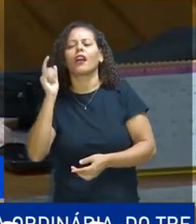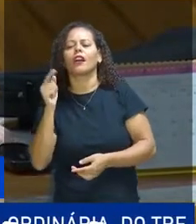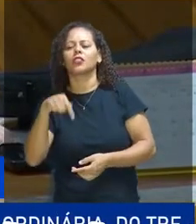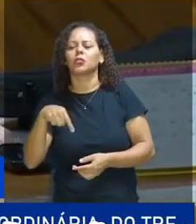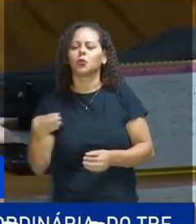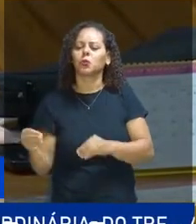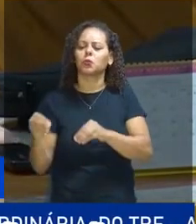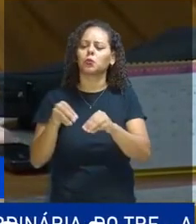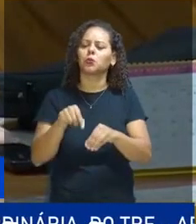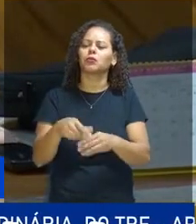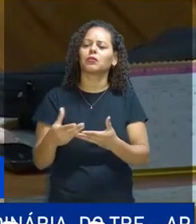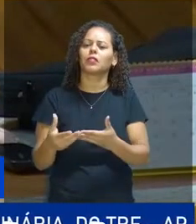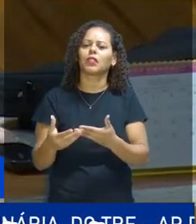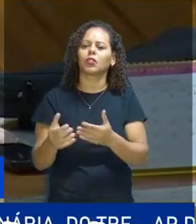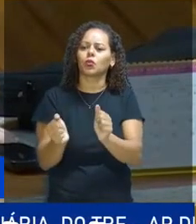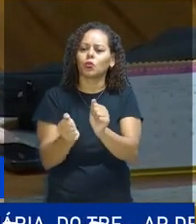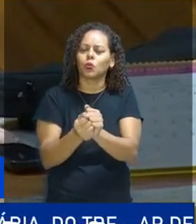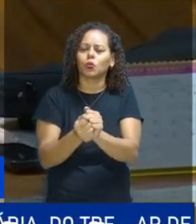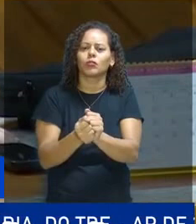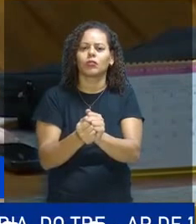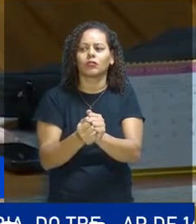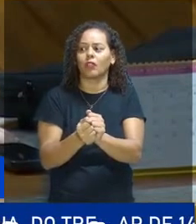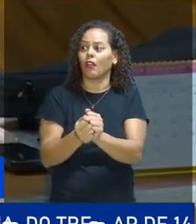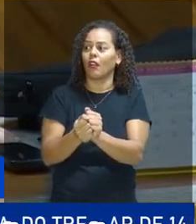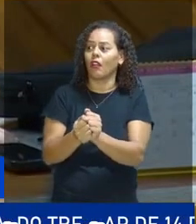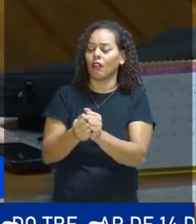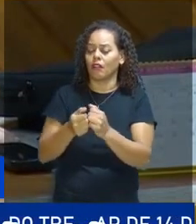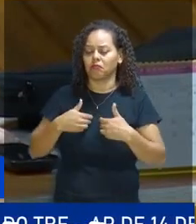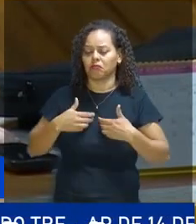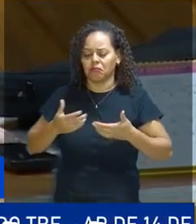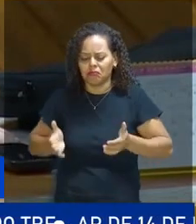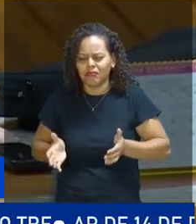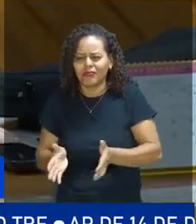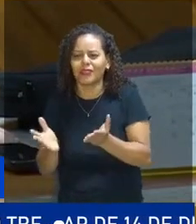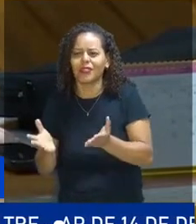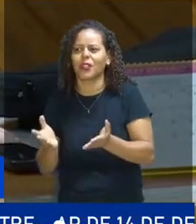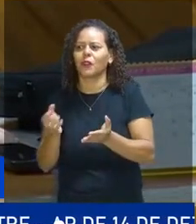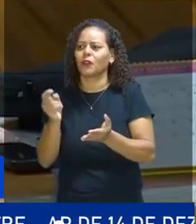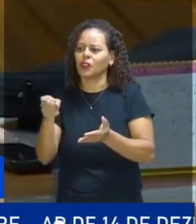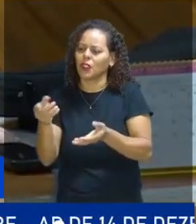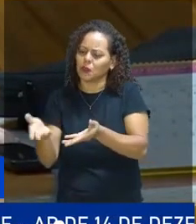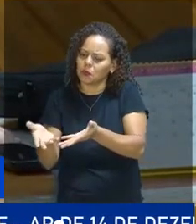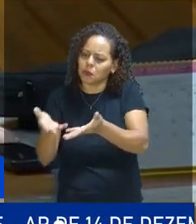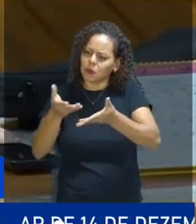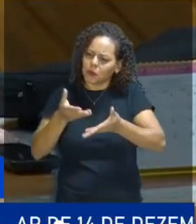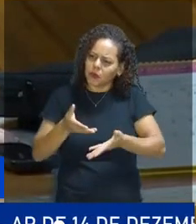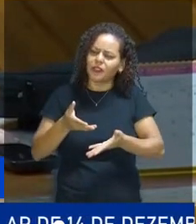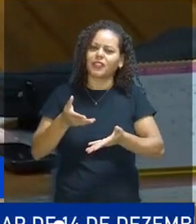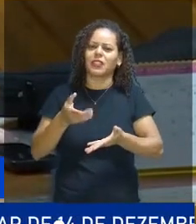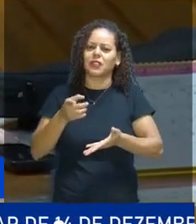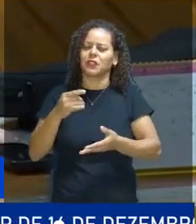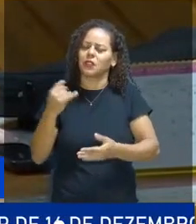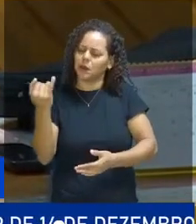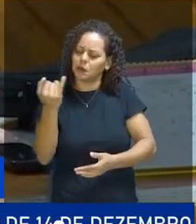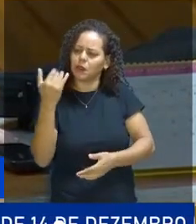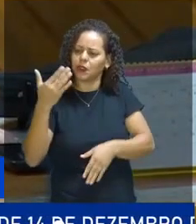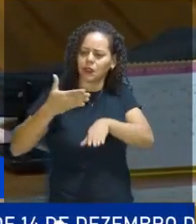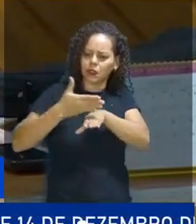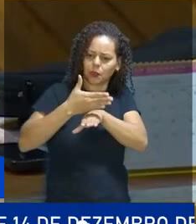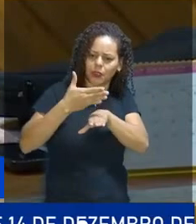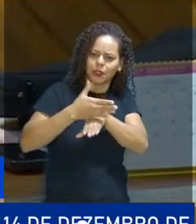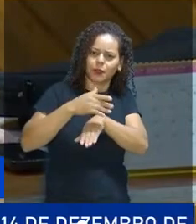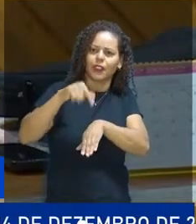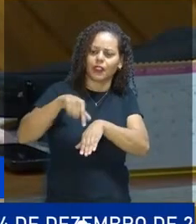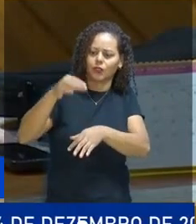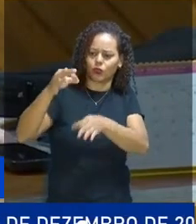de pronto, eu digo, Fernando, tu serás muito, muito bem-vindo e eu acho que é importante tu participares de